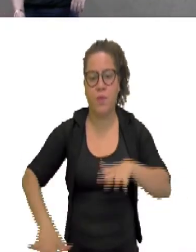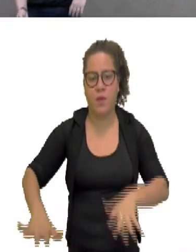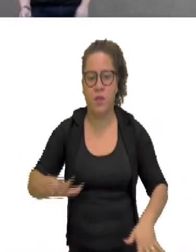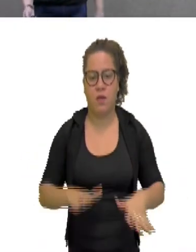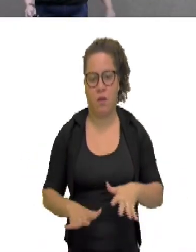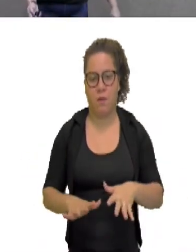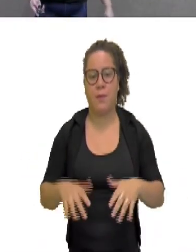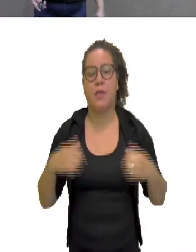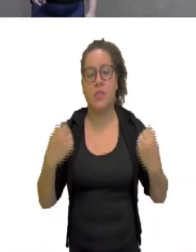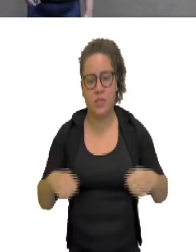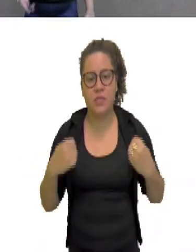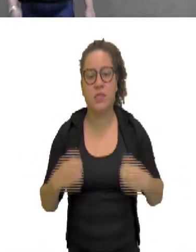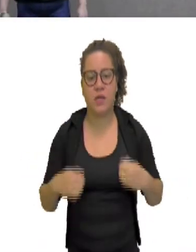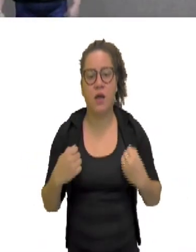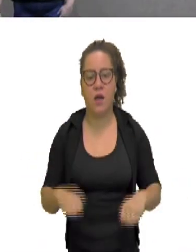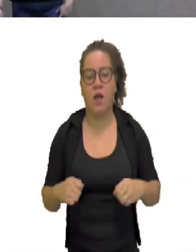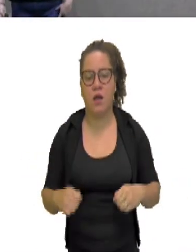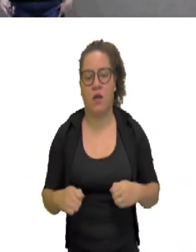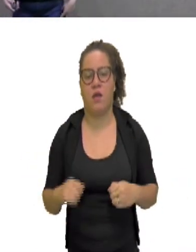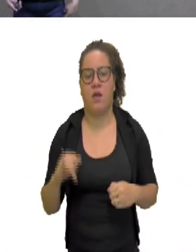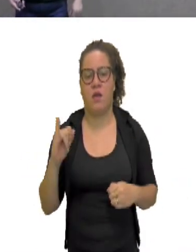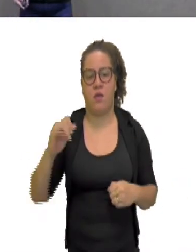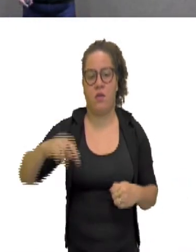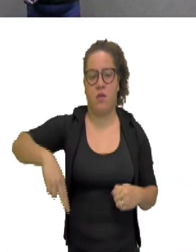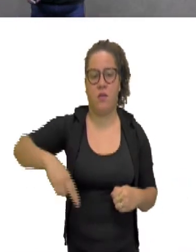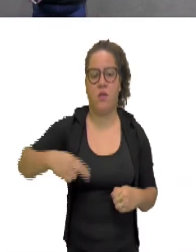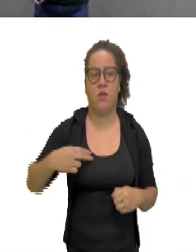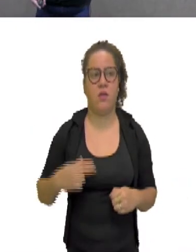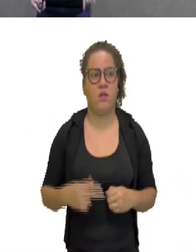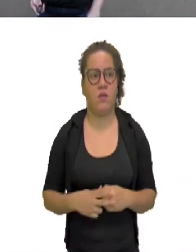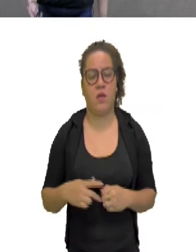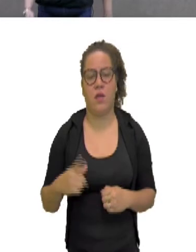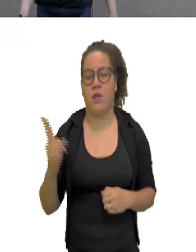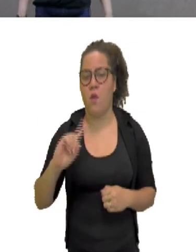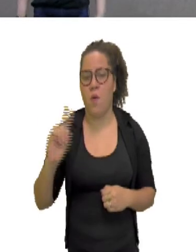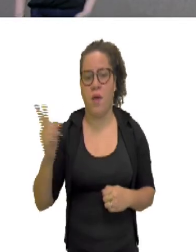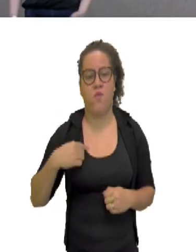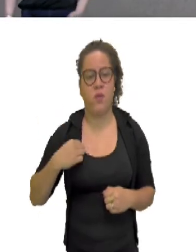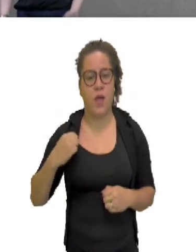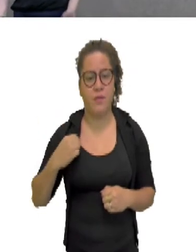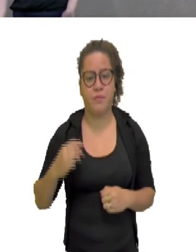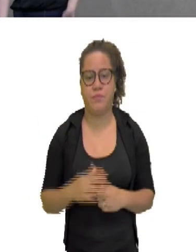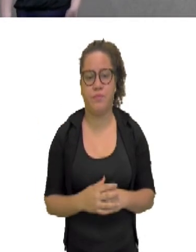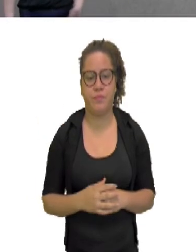perna. Por isso que ele é involuntário. Por isso que ele não é involuntário.